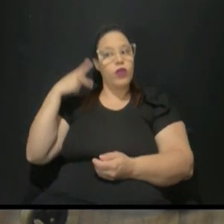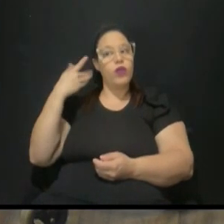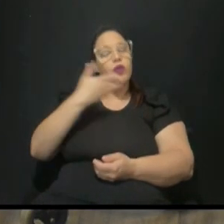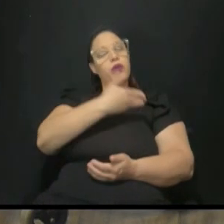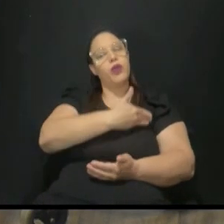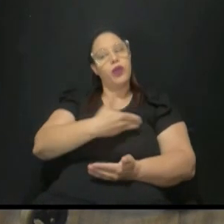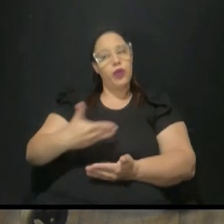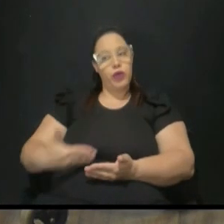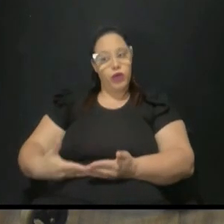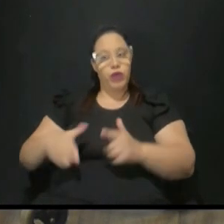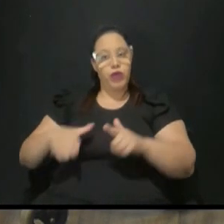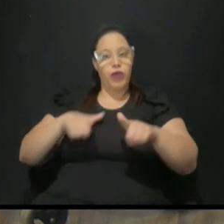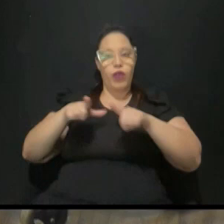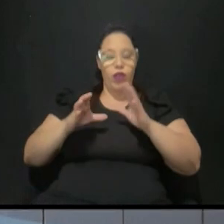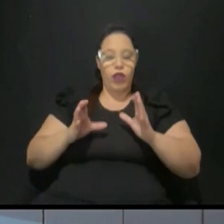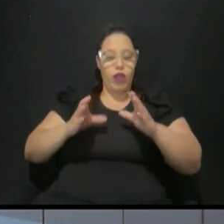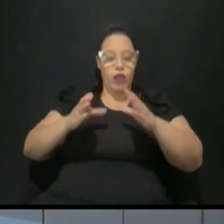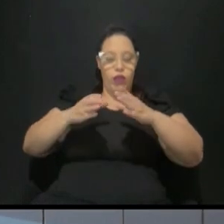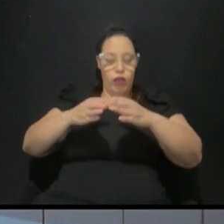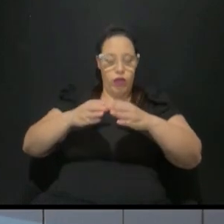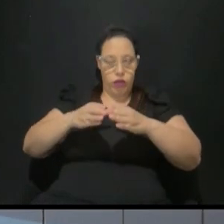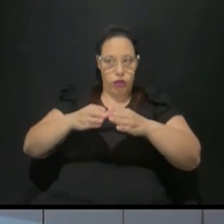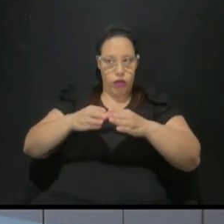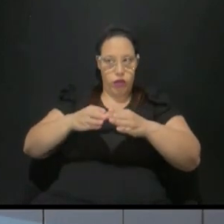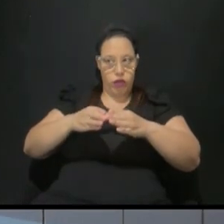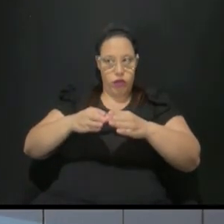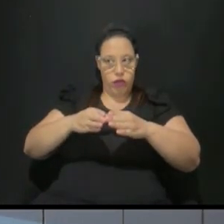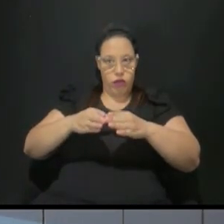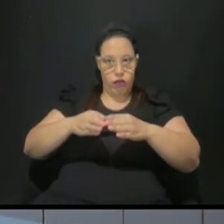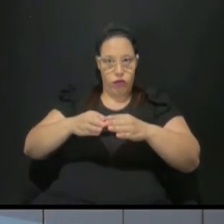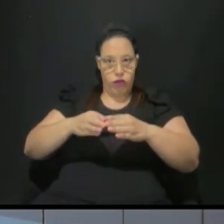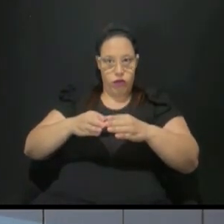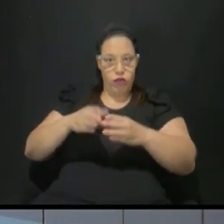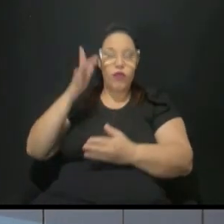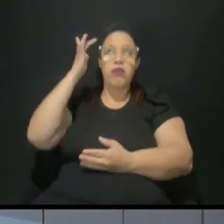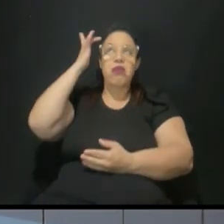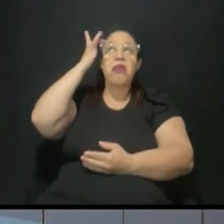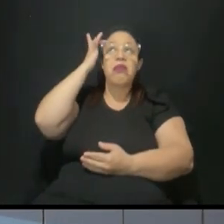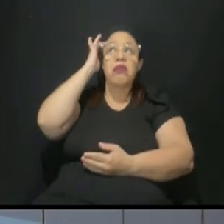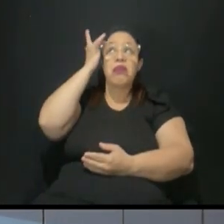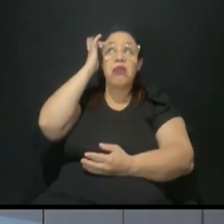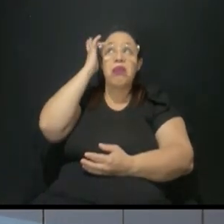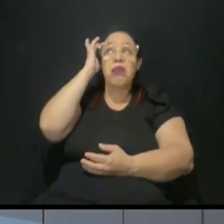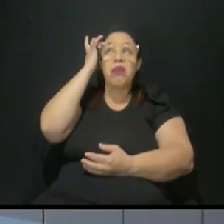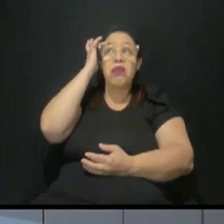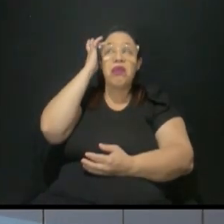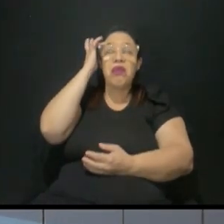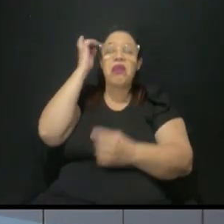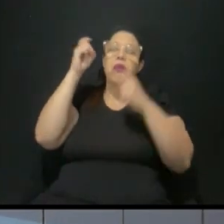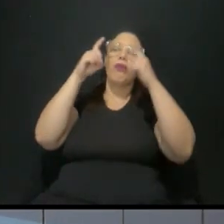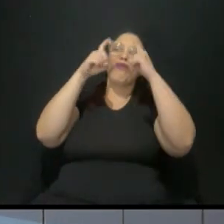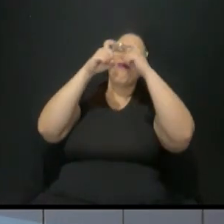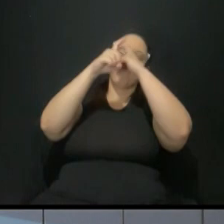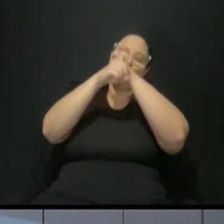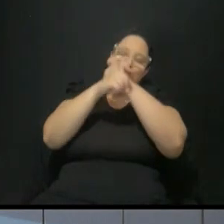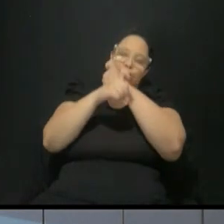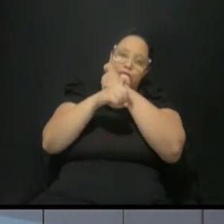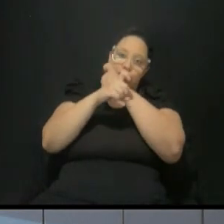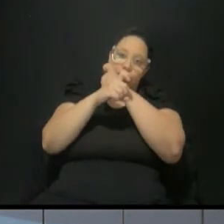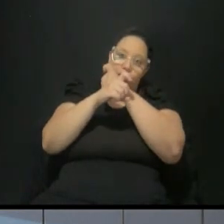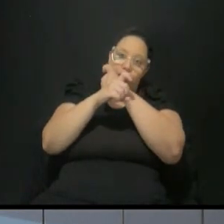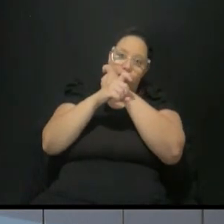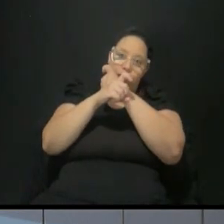rede. Tá. Né? Então, eu acho que o grande desafio é criar esse diálogo, seja no